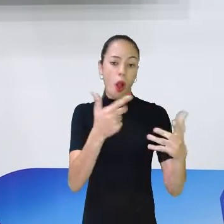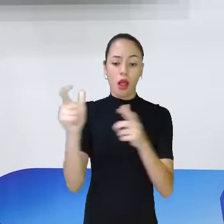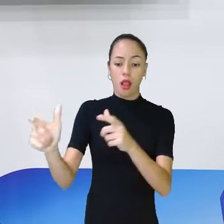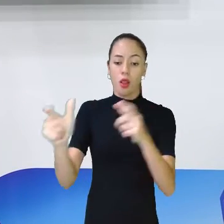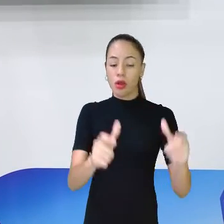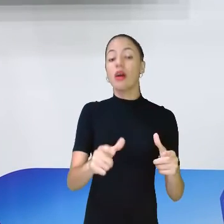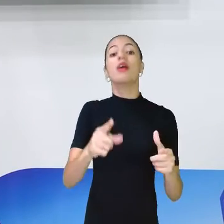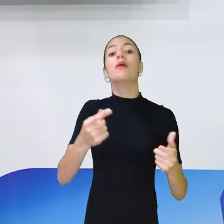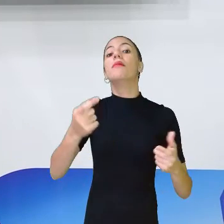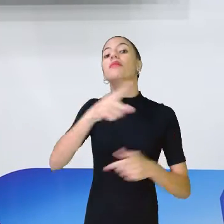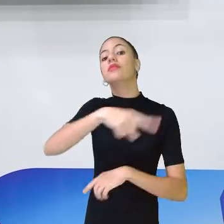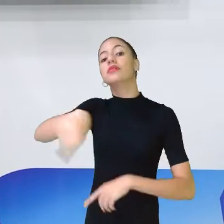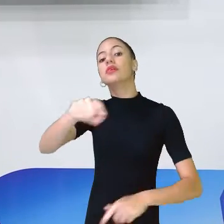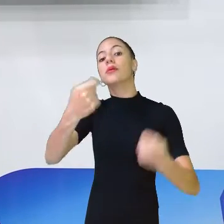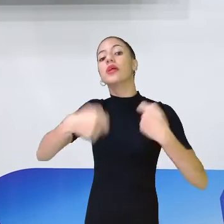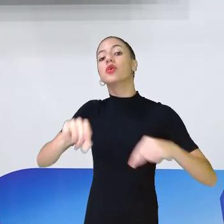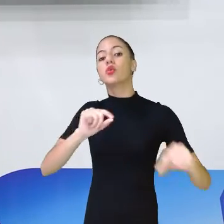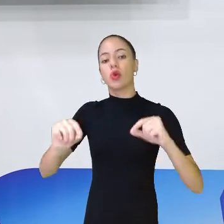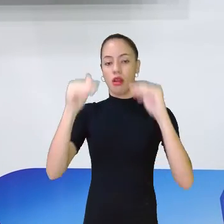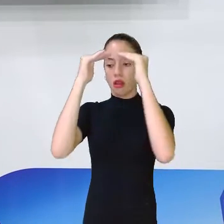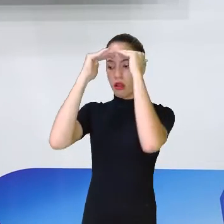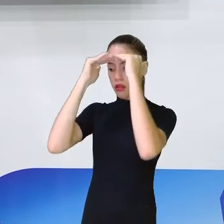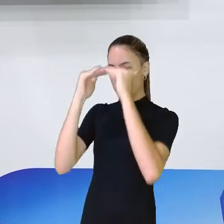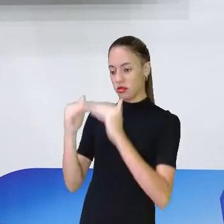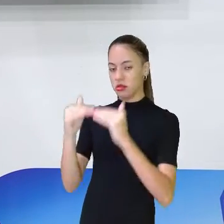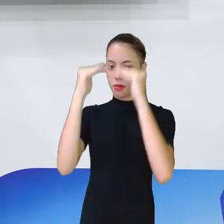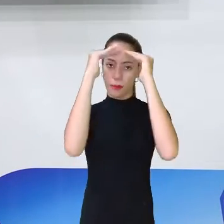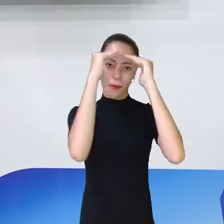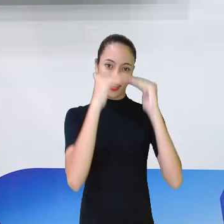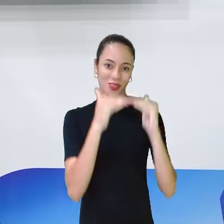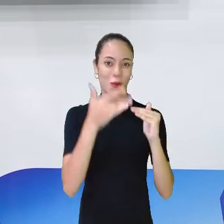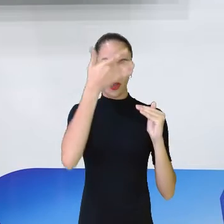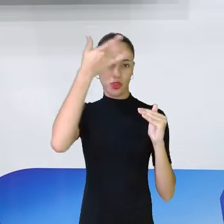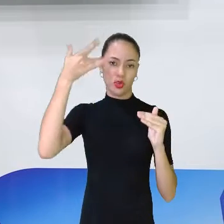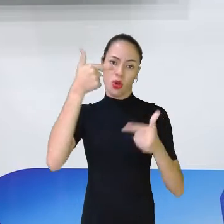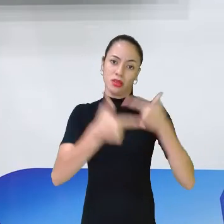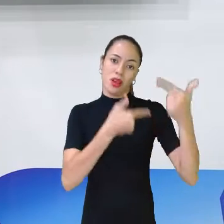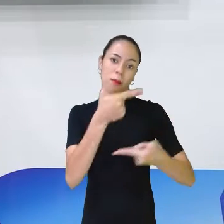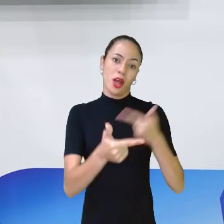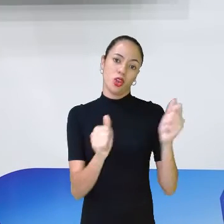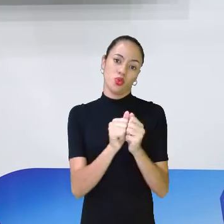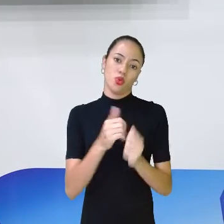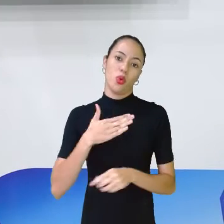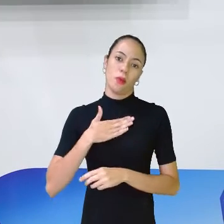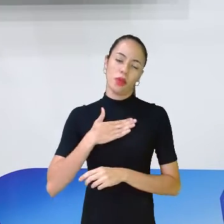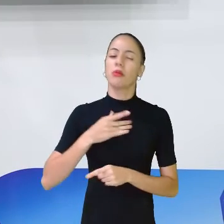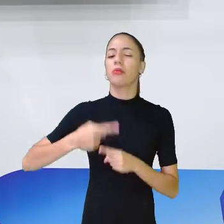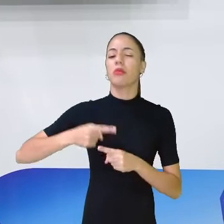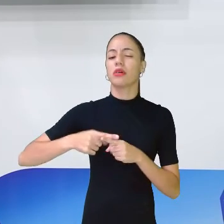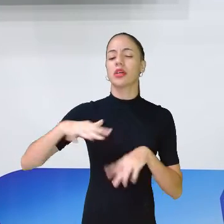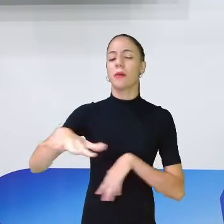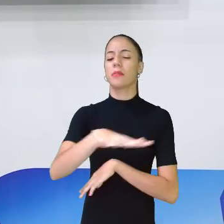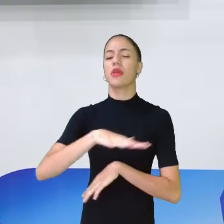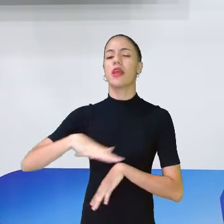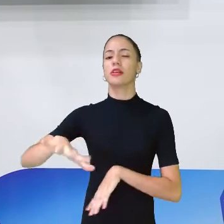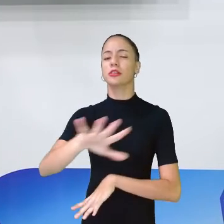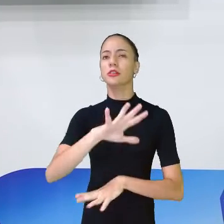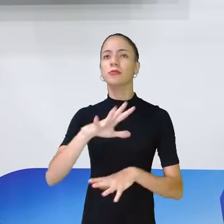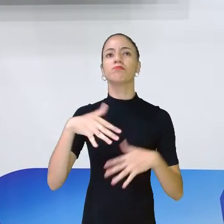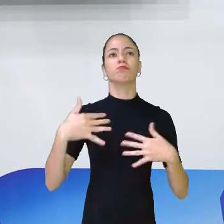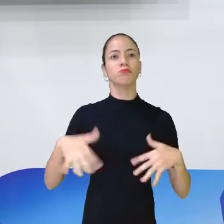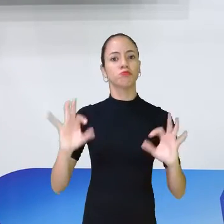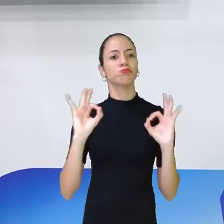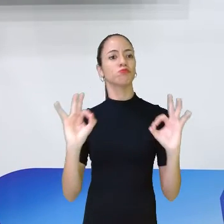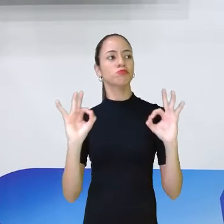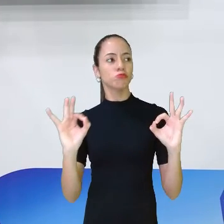ali trabalhando ao seu lado. É importante para você manter aquele ambiente agradável, né? Não ser aquele ambiente que